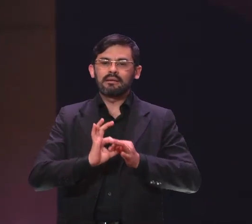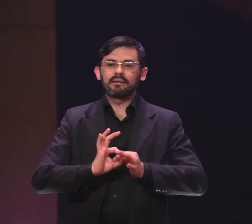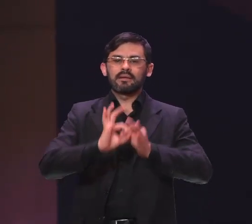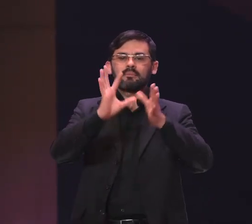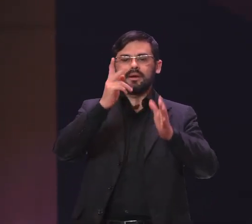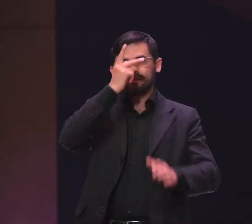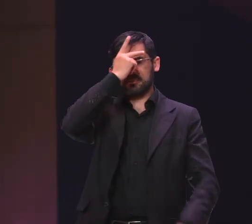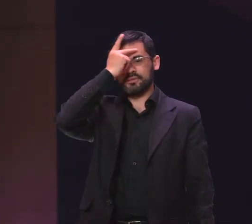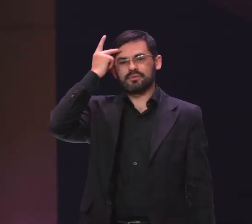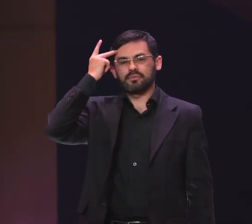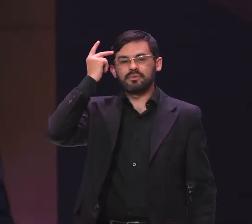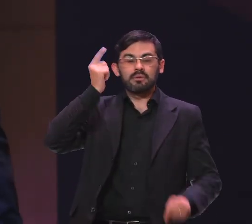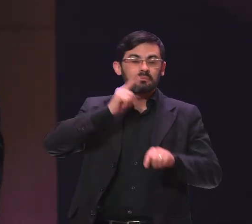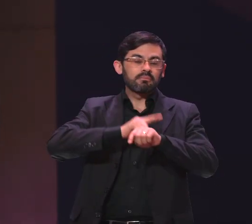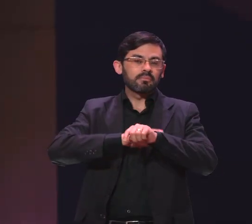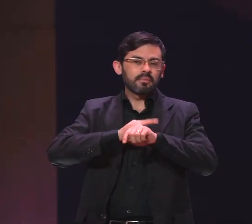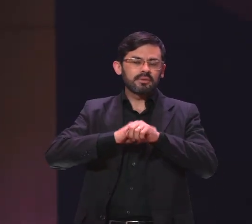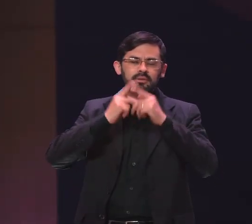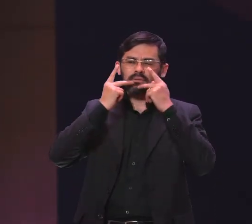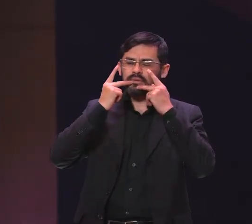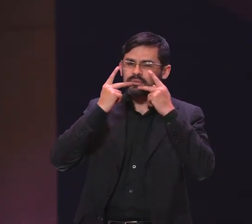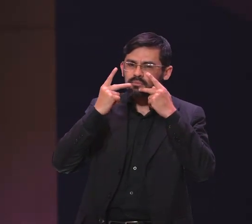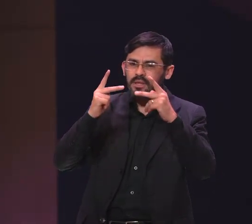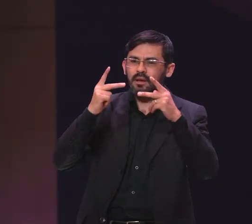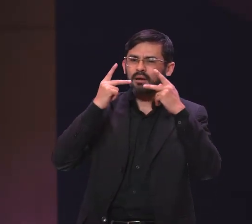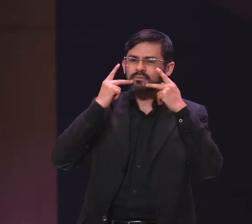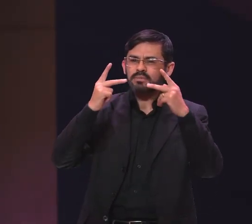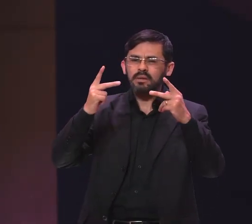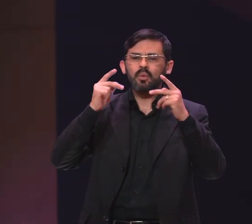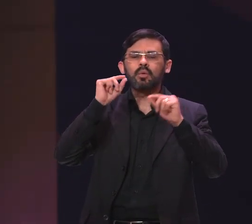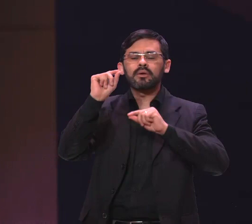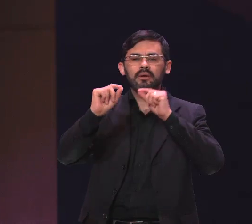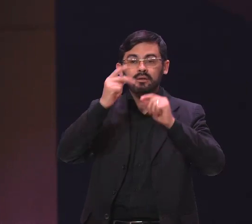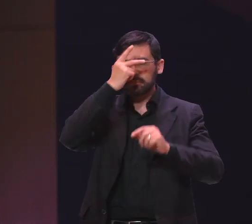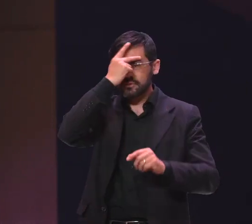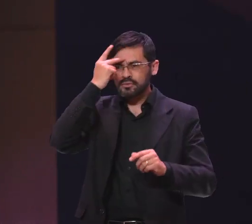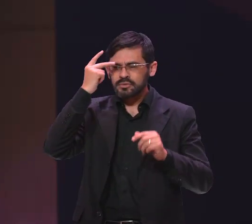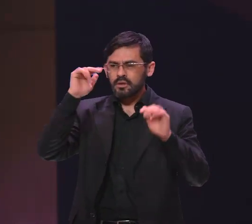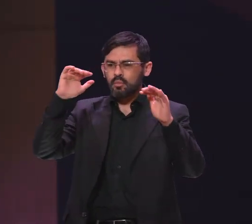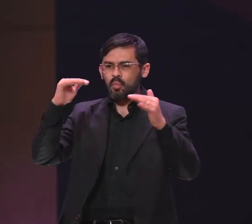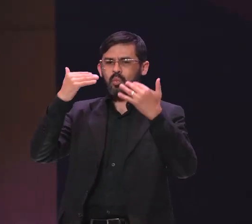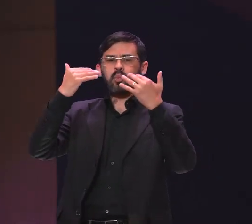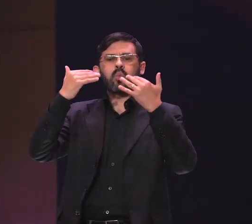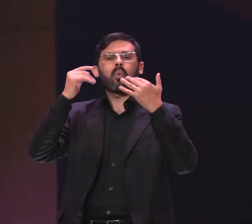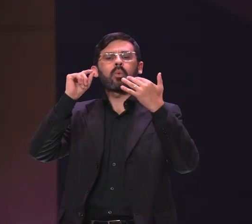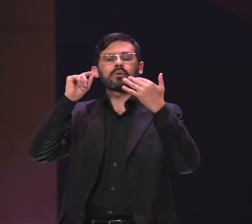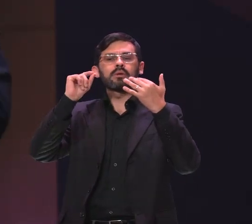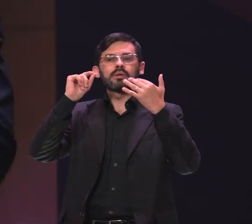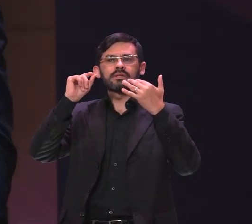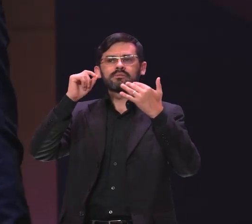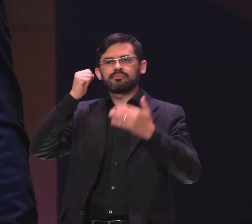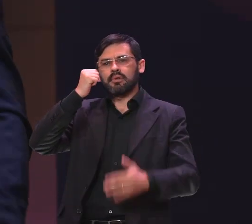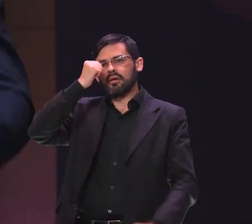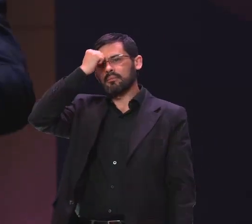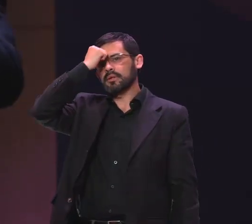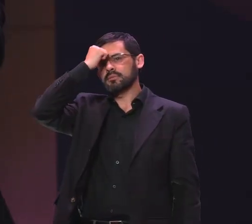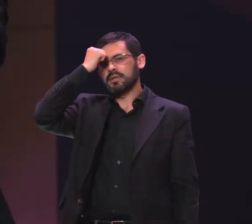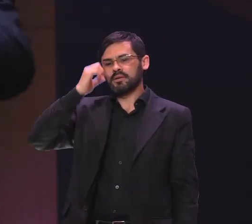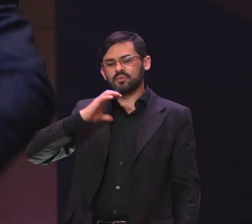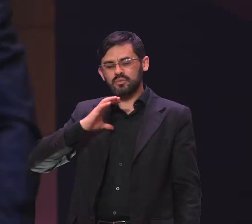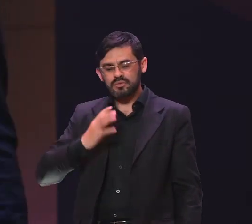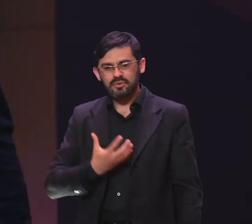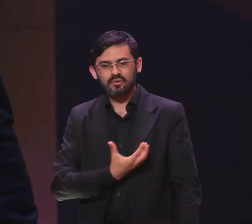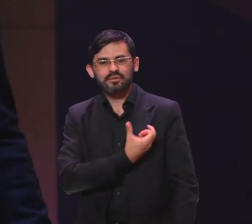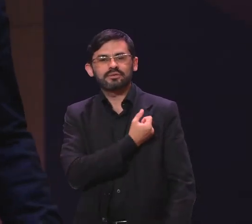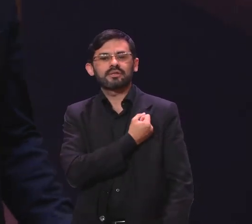Quando pregamos, a fé vem pelo ouvir a palavra, pela pregação do Evangelho. Quando